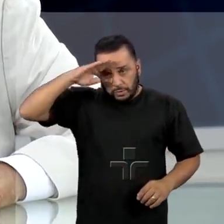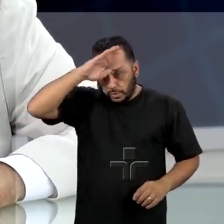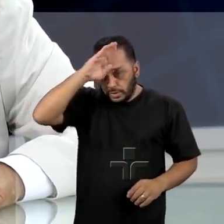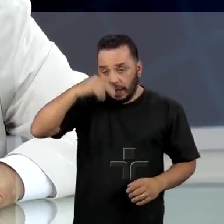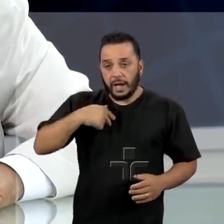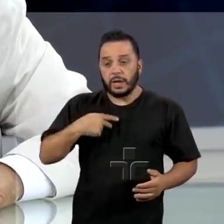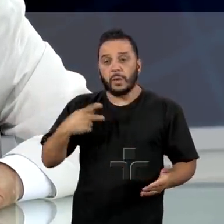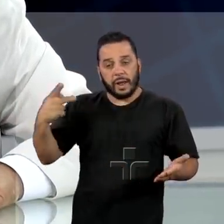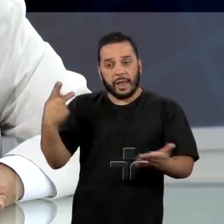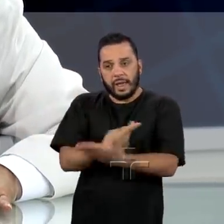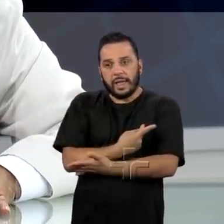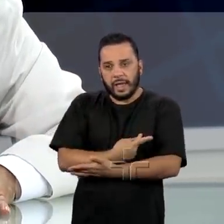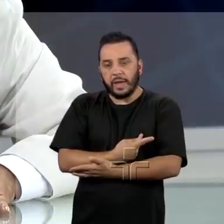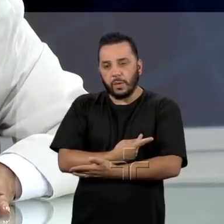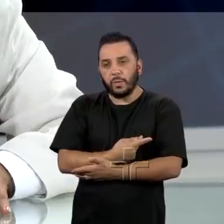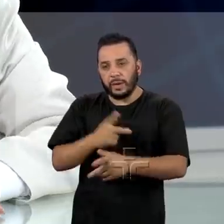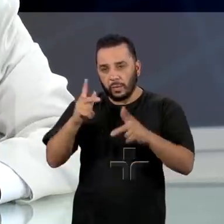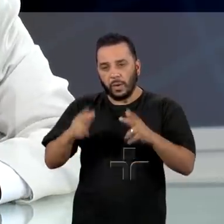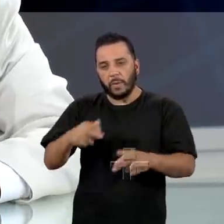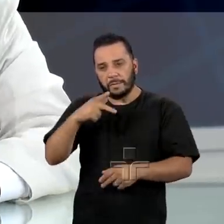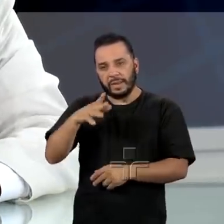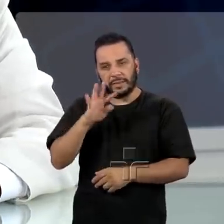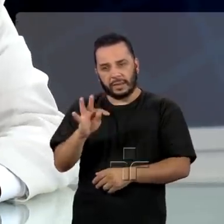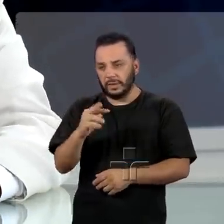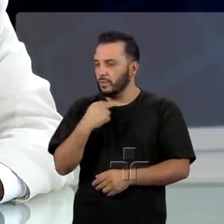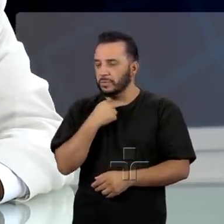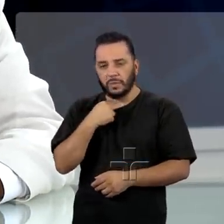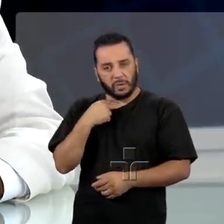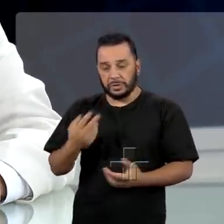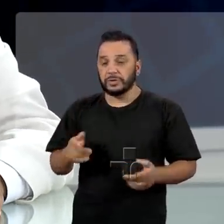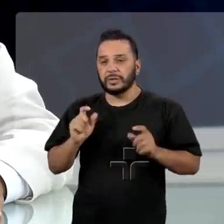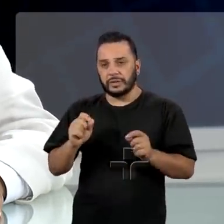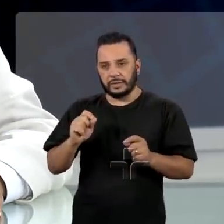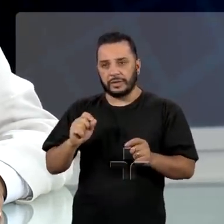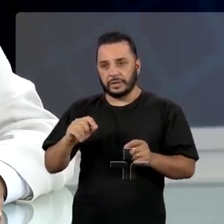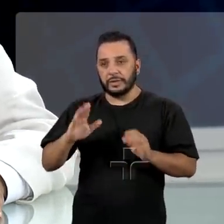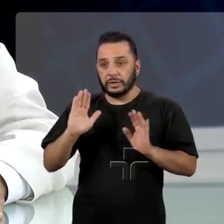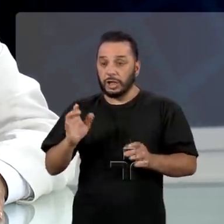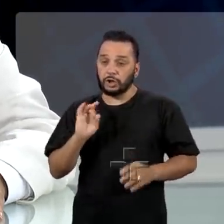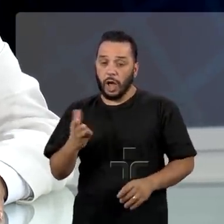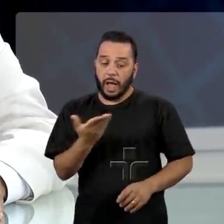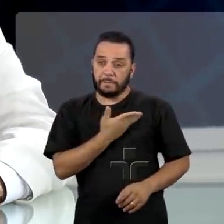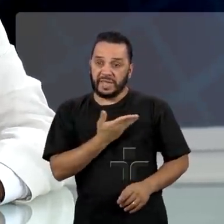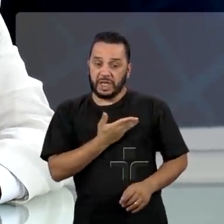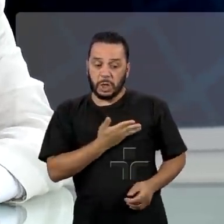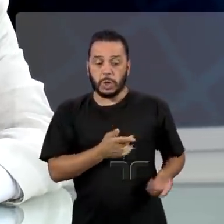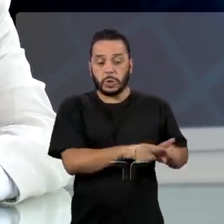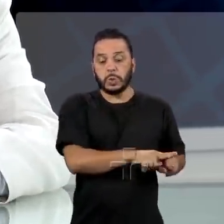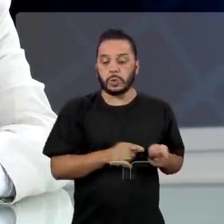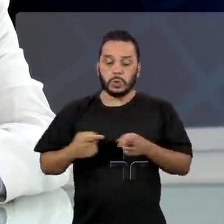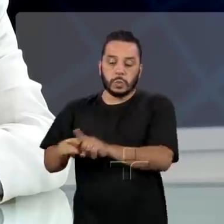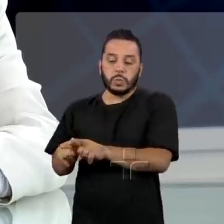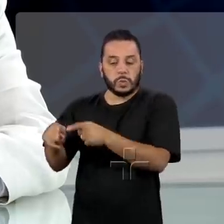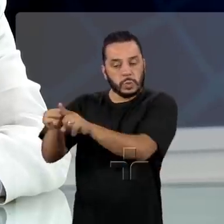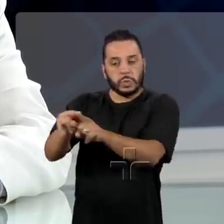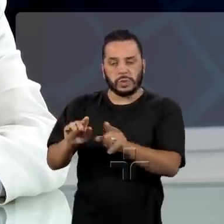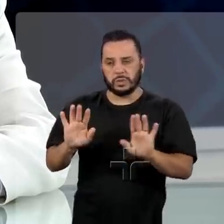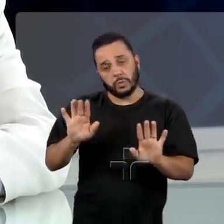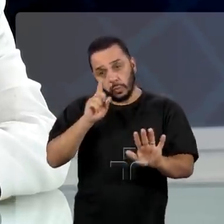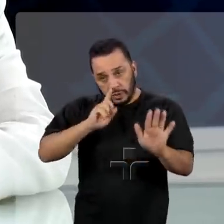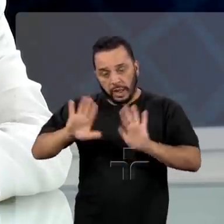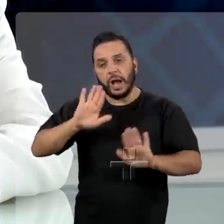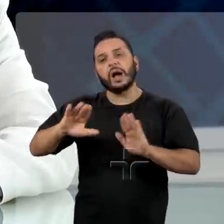que a diplomacia petista cometia, que era fazer diplomacia para amigos. Então, tudo bem, ele tem uma semelhança com